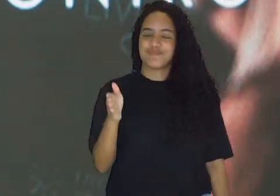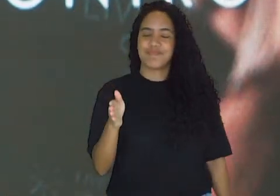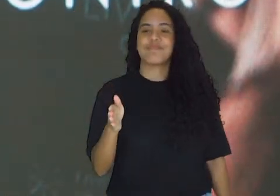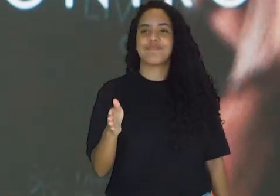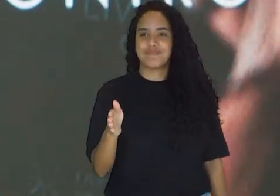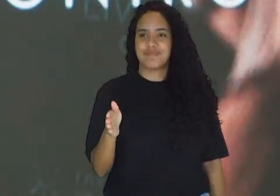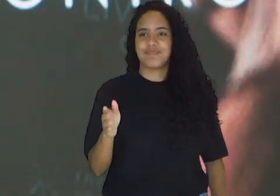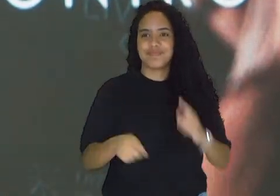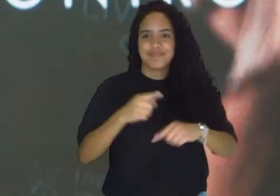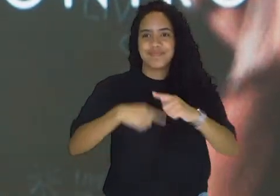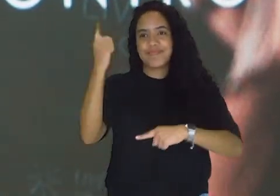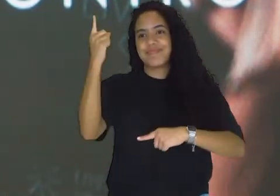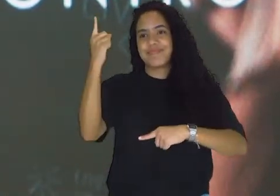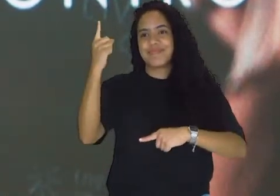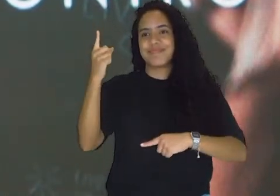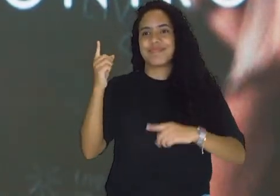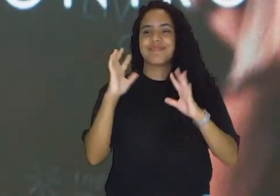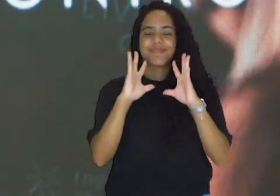totalmente,